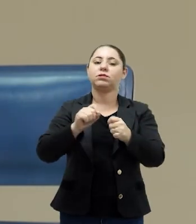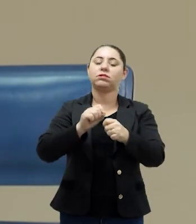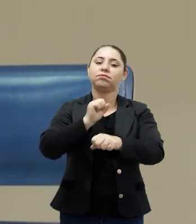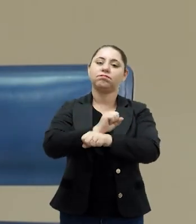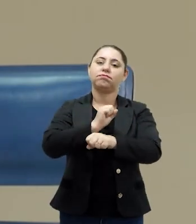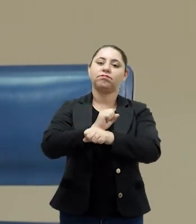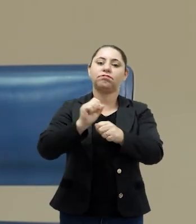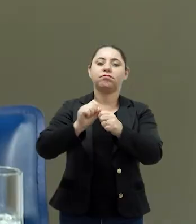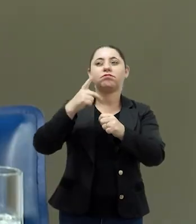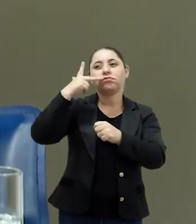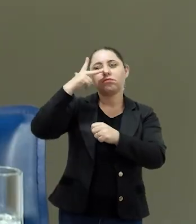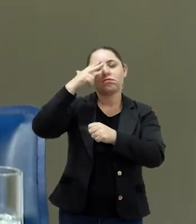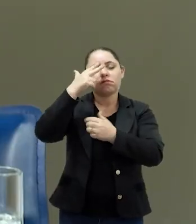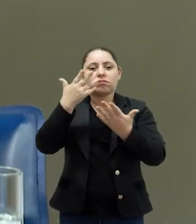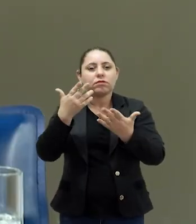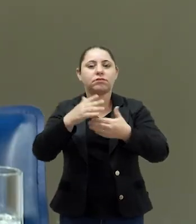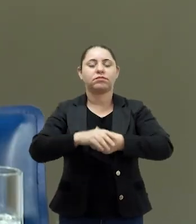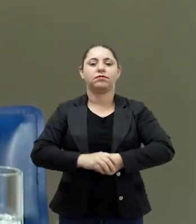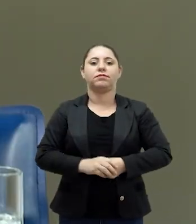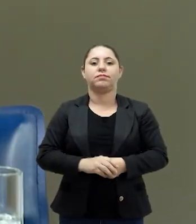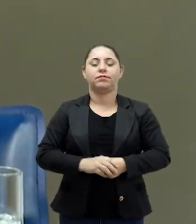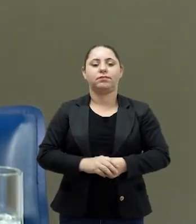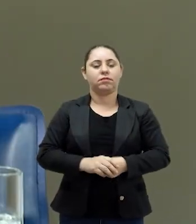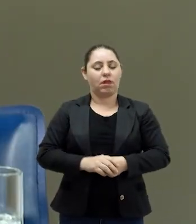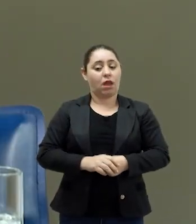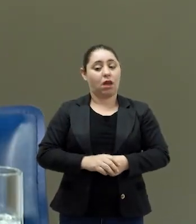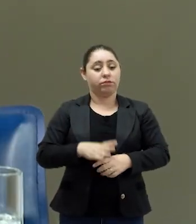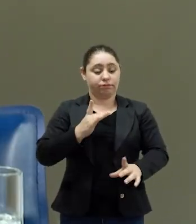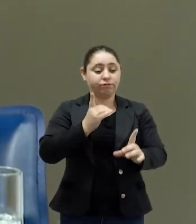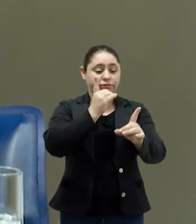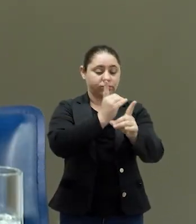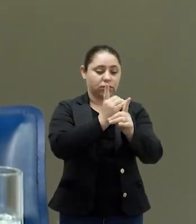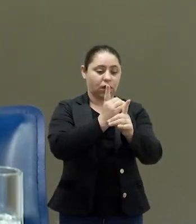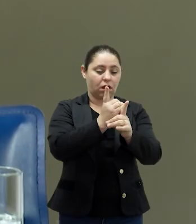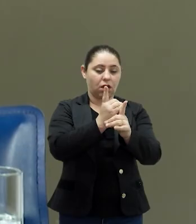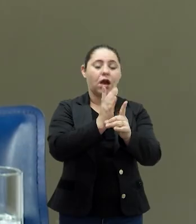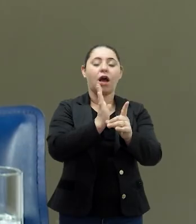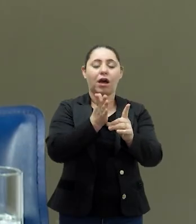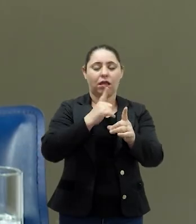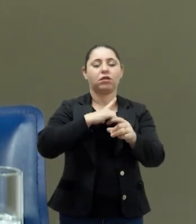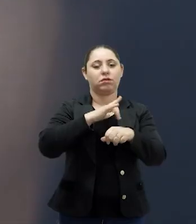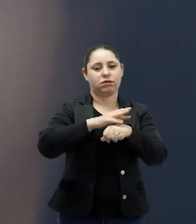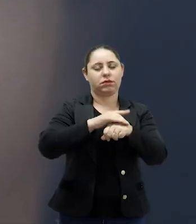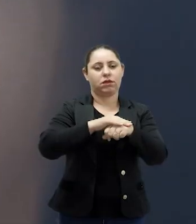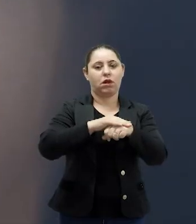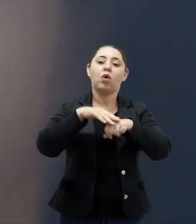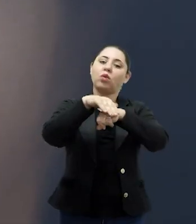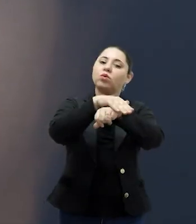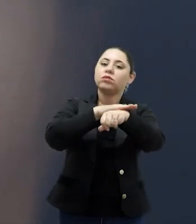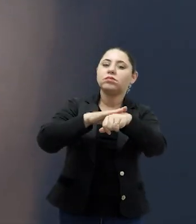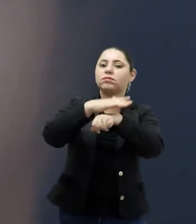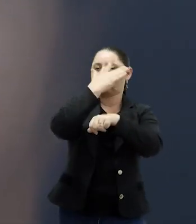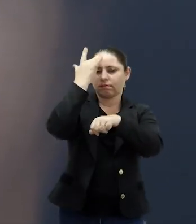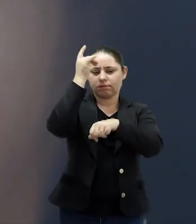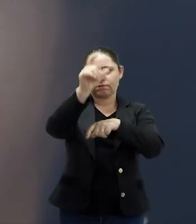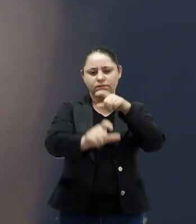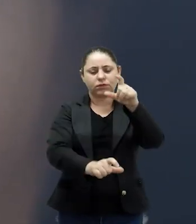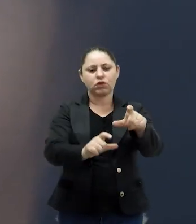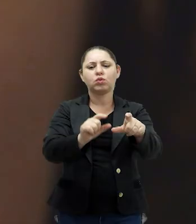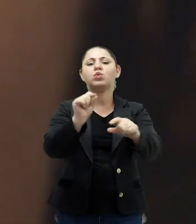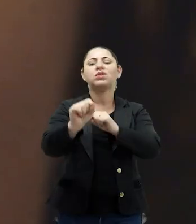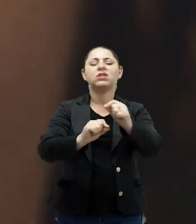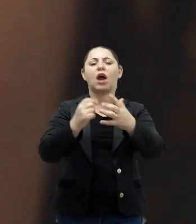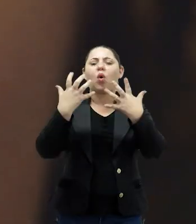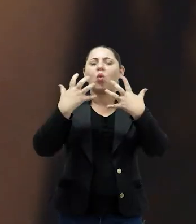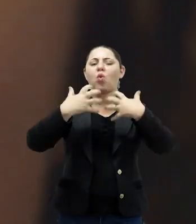fazer a cirurgia? Então, após o diagnóstico, a gente conversa muito com os pacientes para ver o que